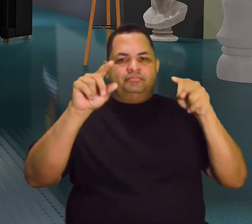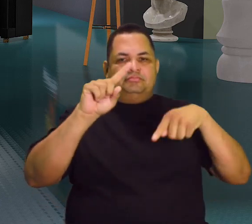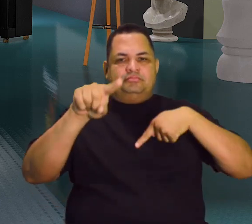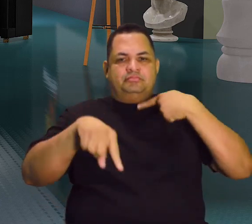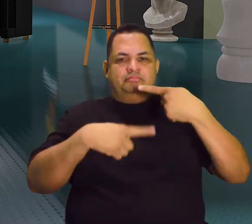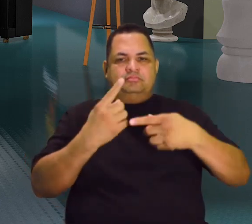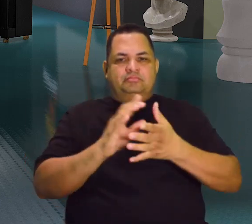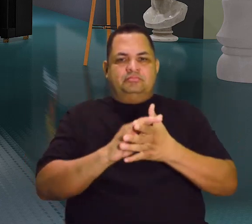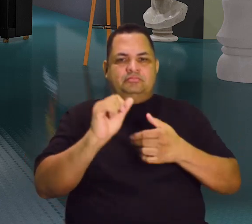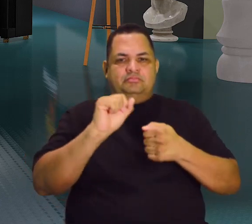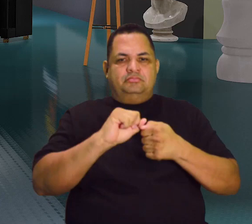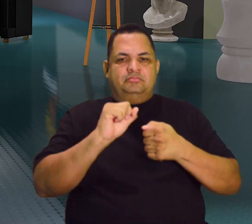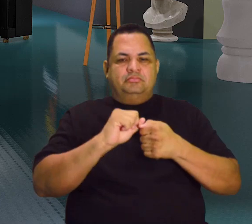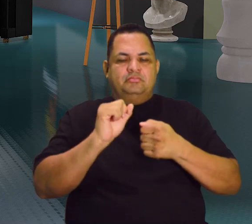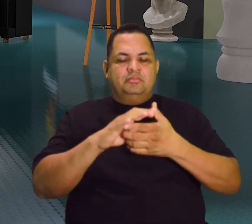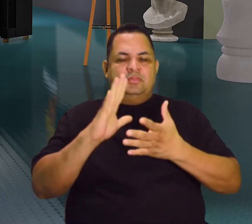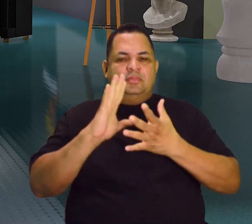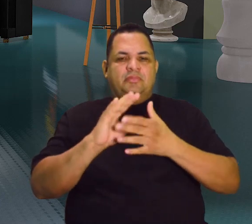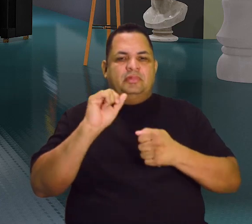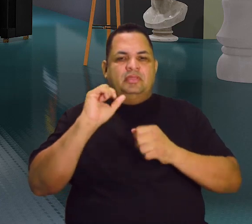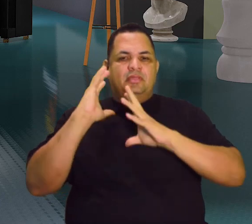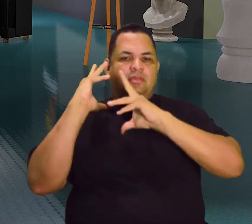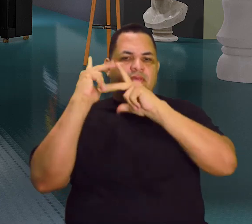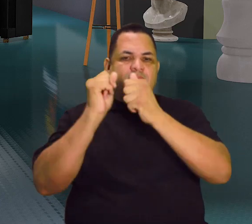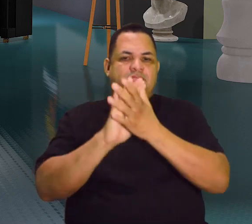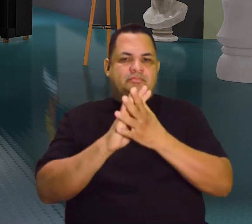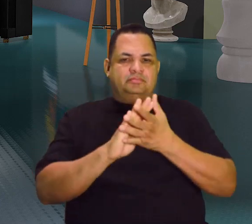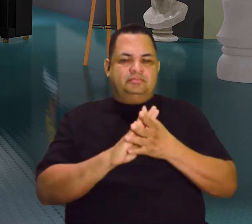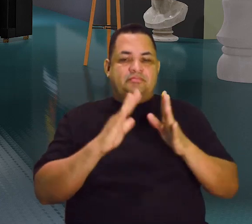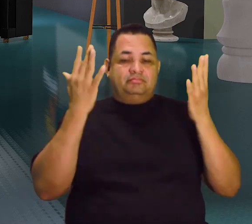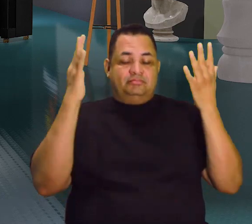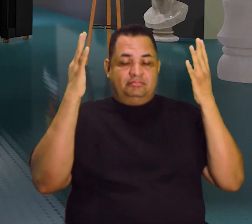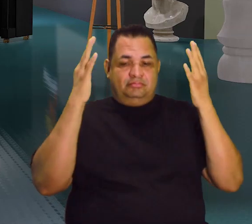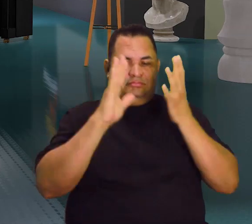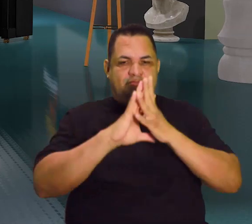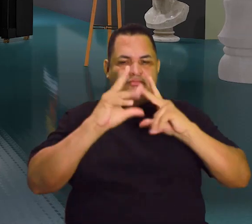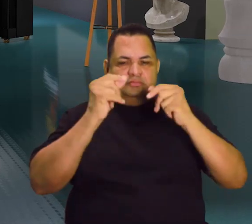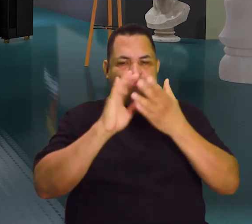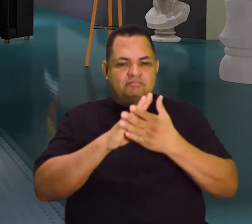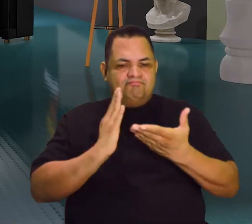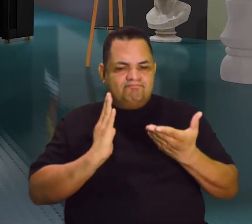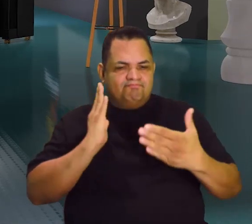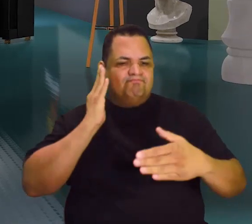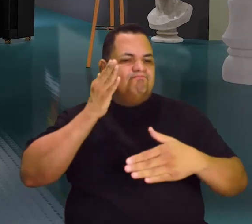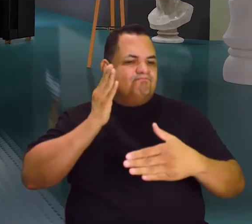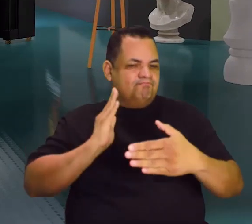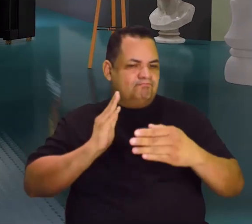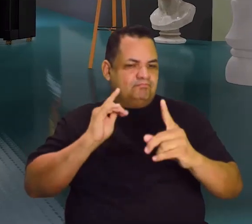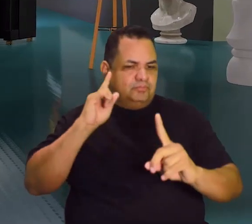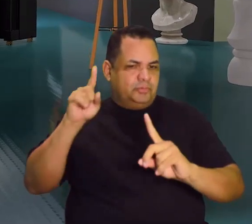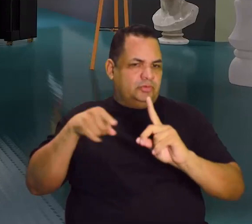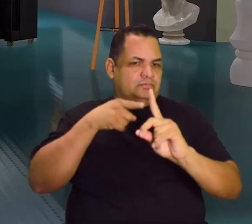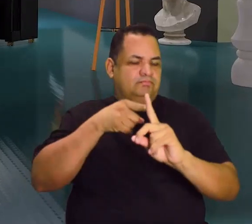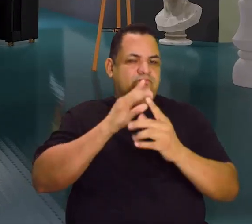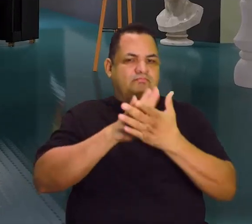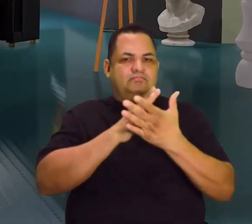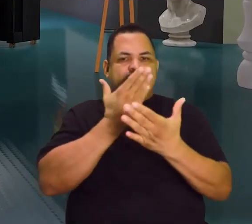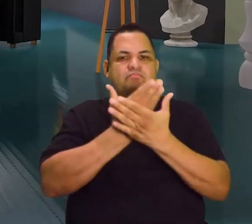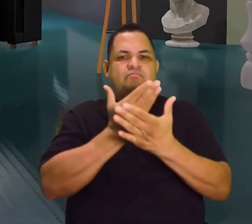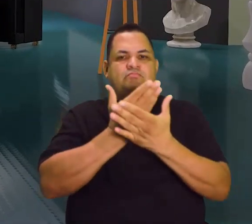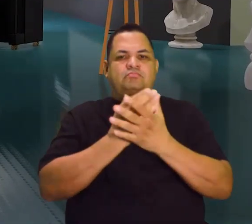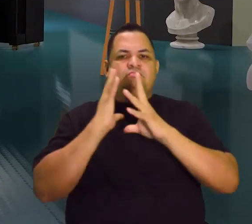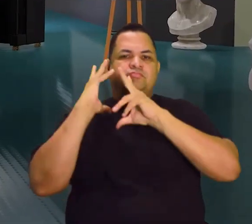depois vocês fazem a revisão. Parabéns a todos que chegou até aqui, focando nos estudos, revisando